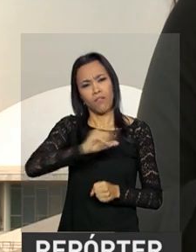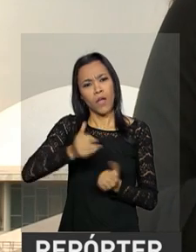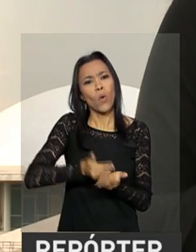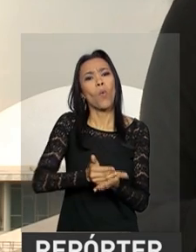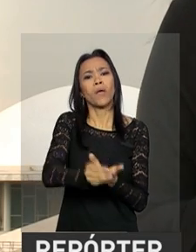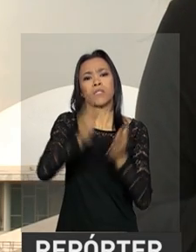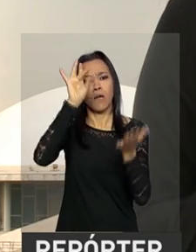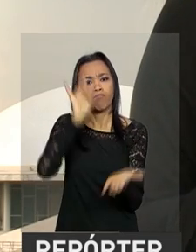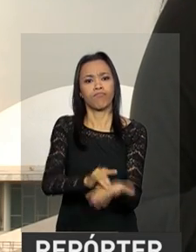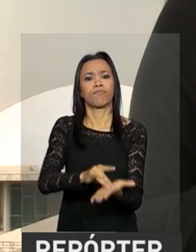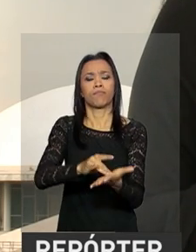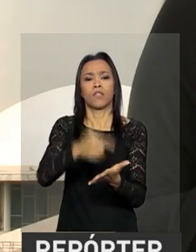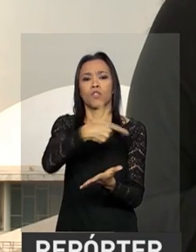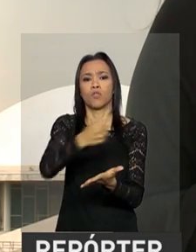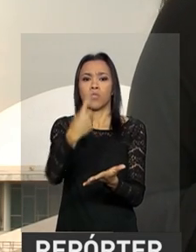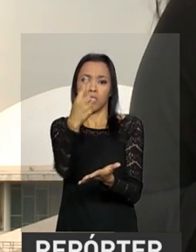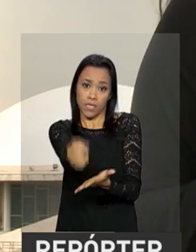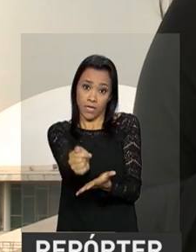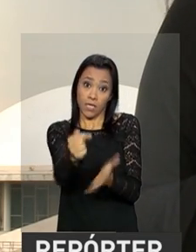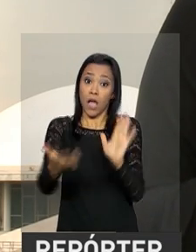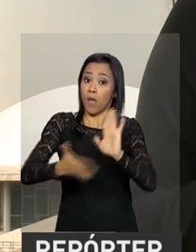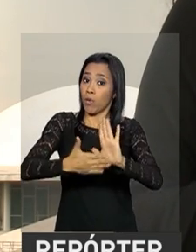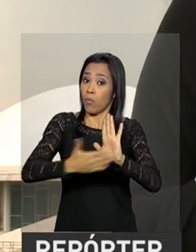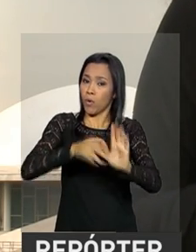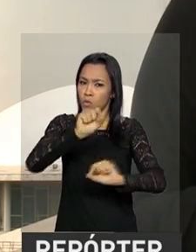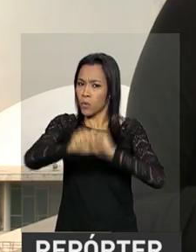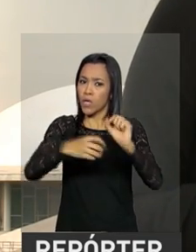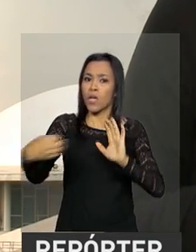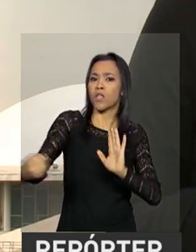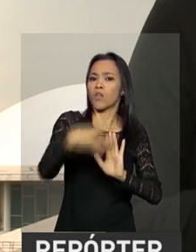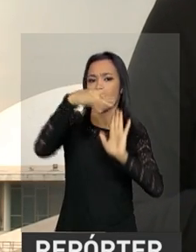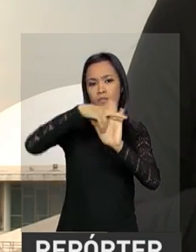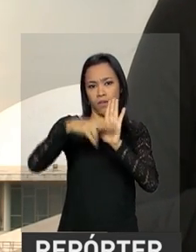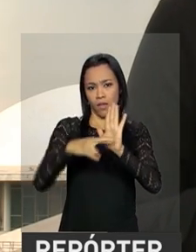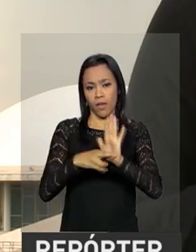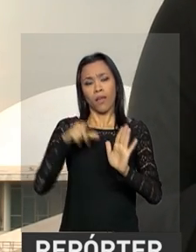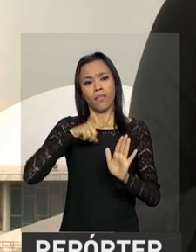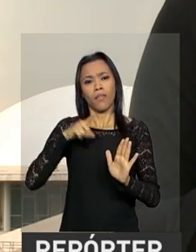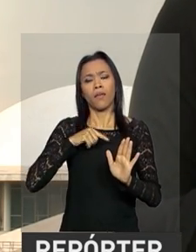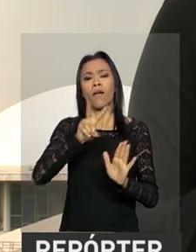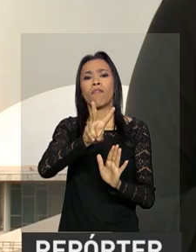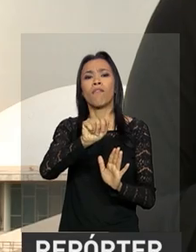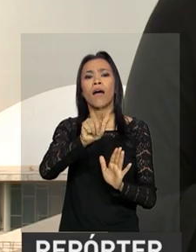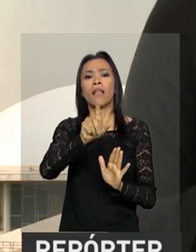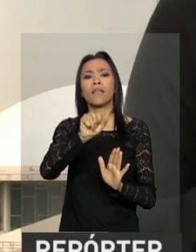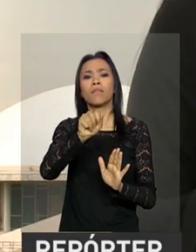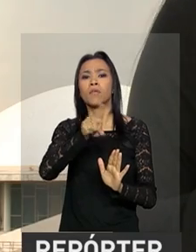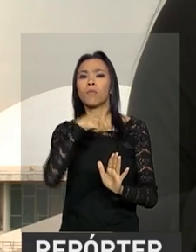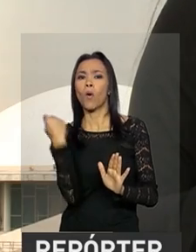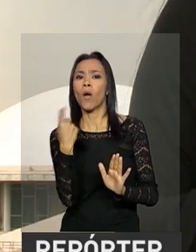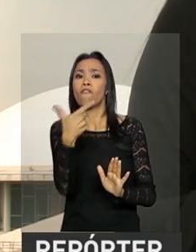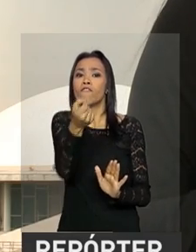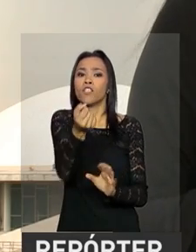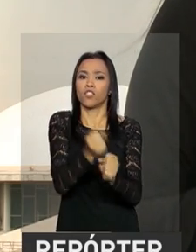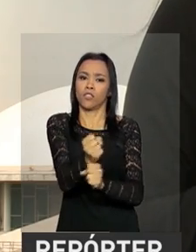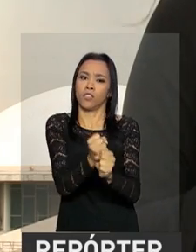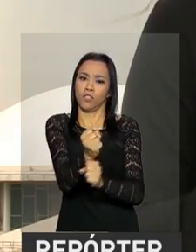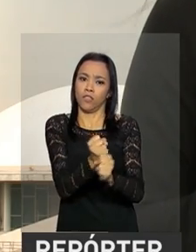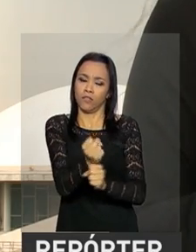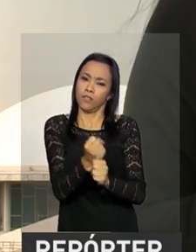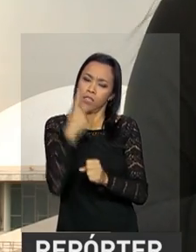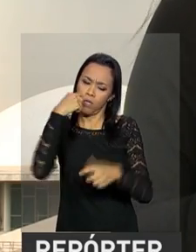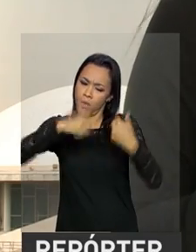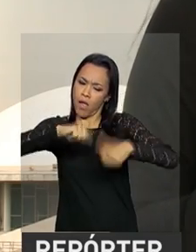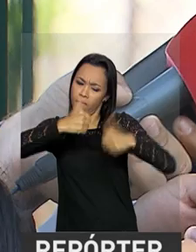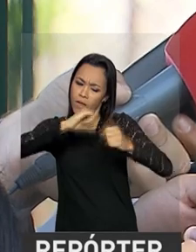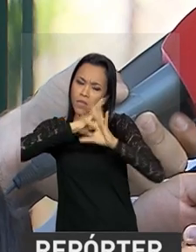em 2017 a proposta é que o novo regime fiscal tenha validade de 20 anos e passe por uma revisão no